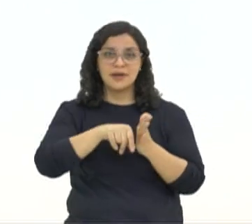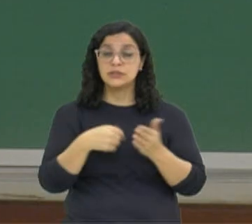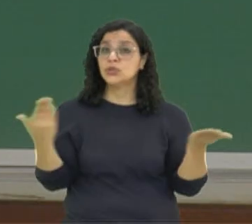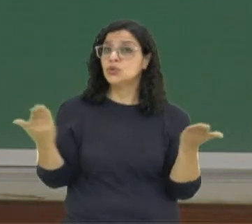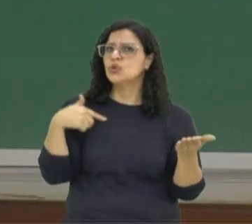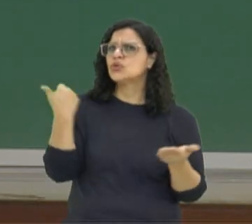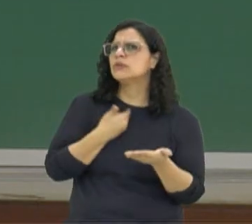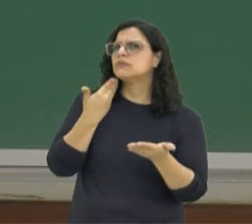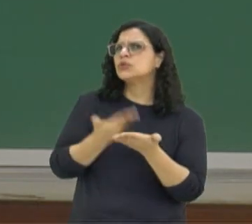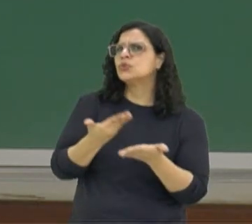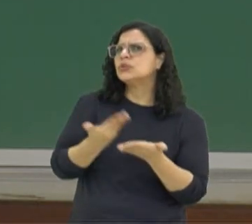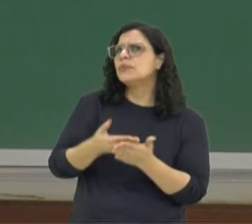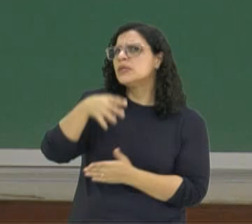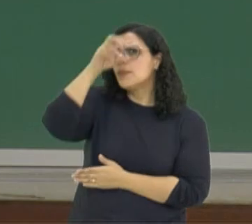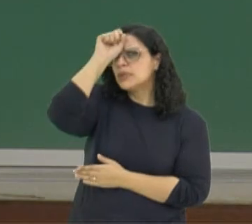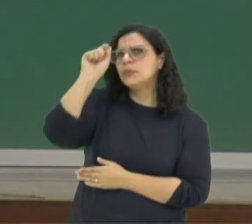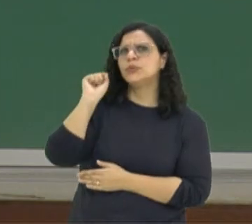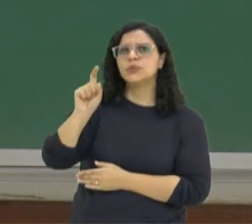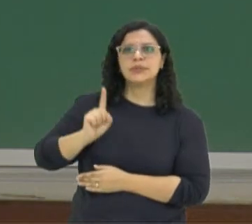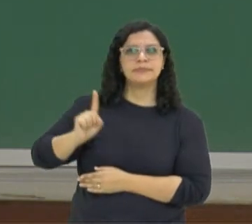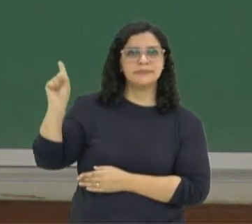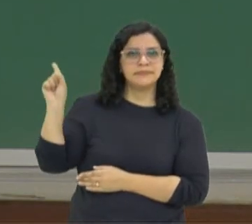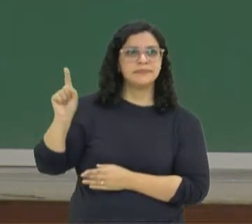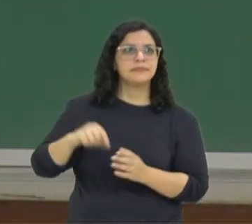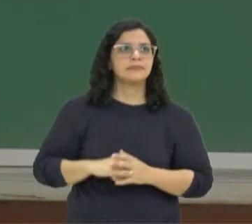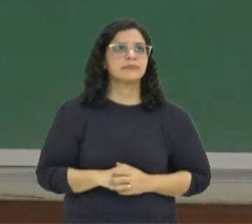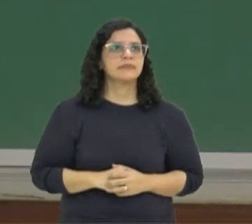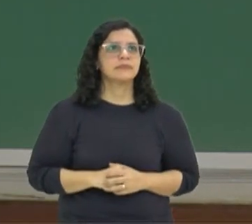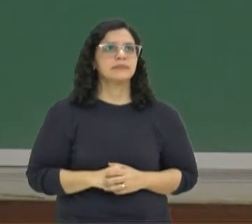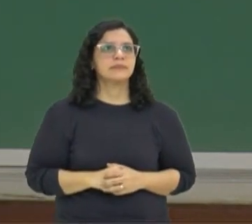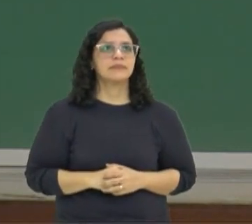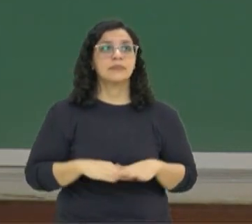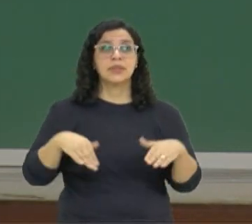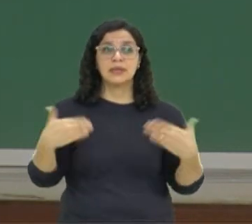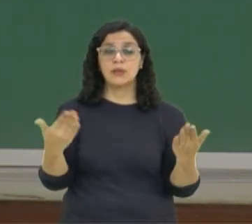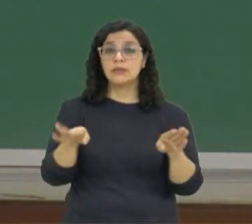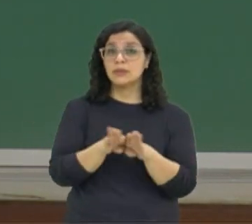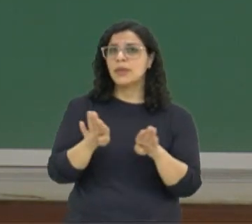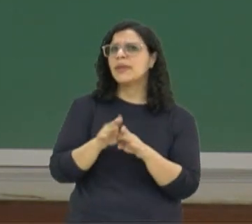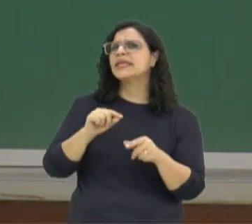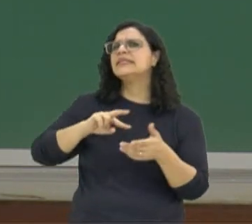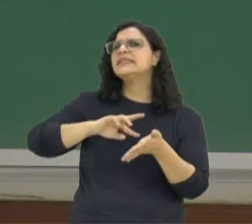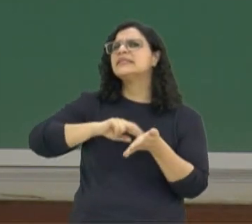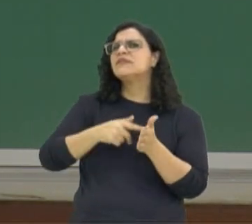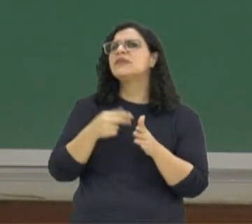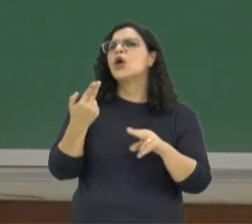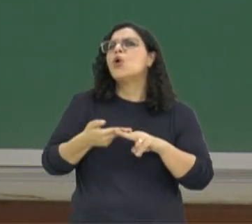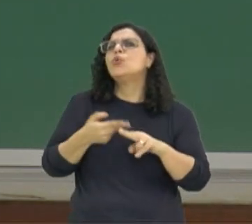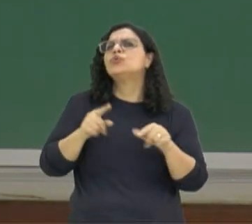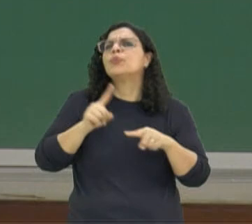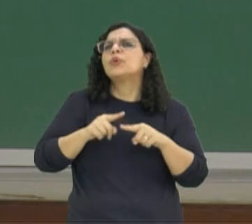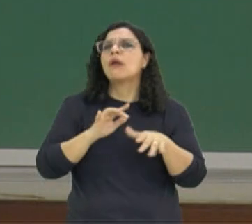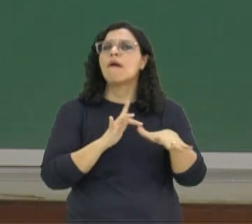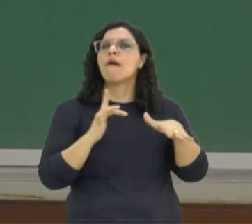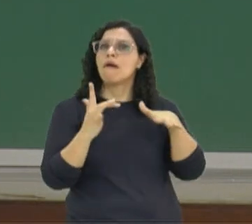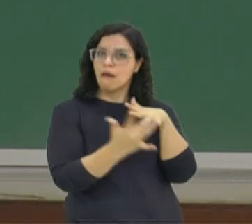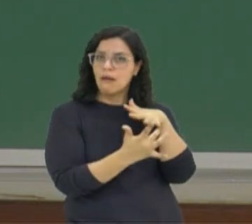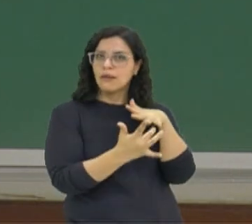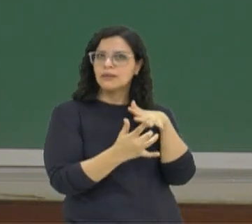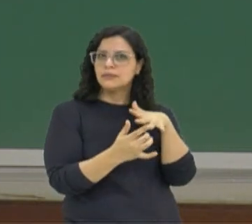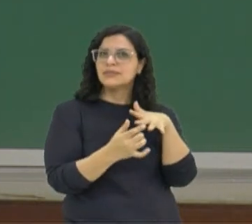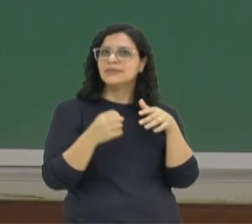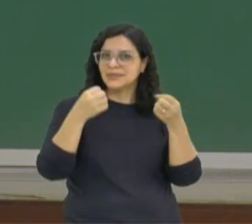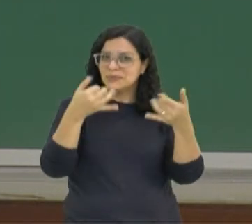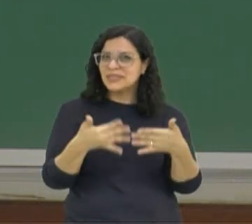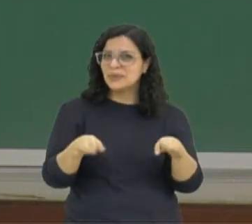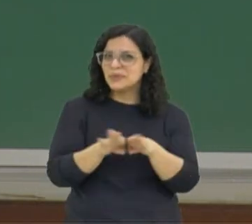foi que aprendemos hoje, né? Que aprendemos hoje. Para que serve a rede? Então, a gente viu um pouquinho sobre rede